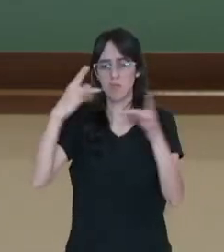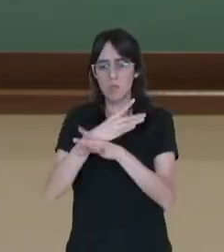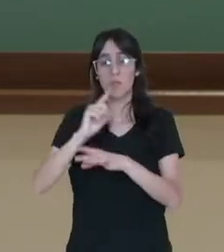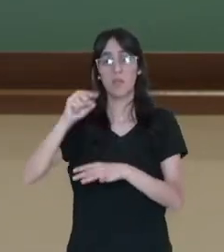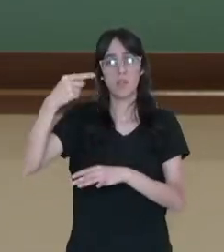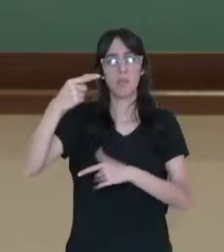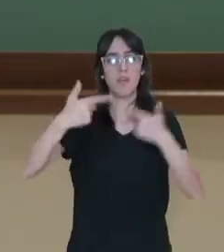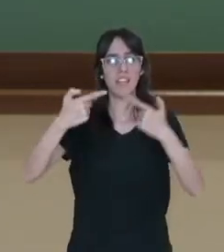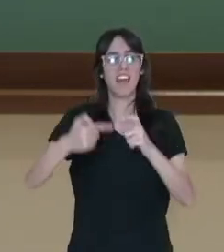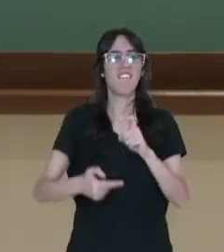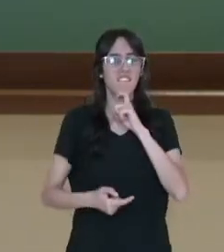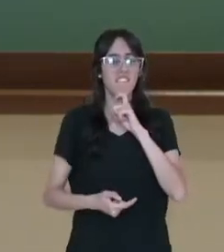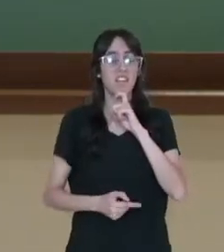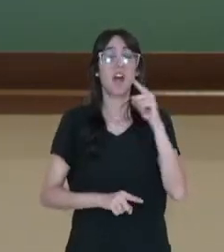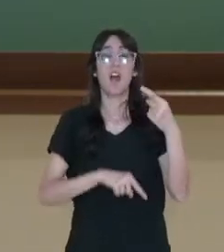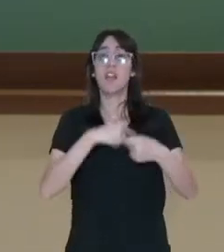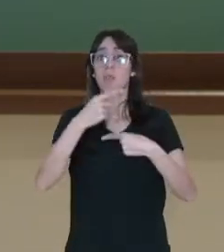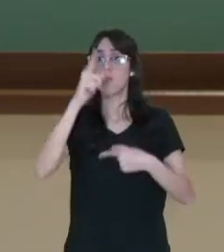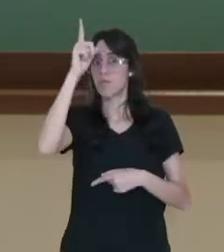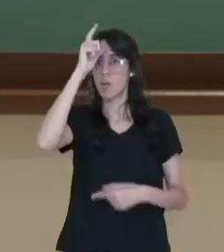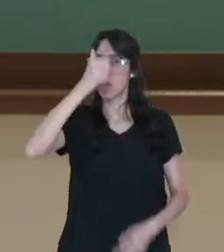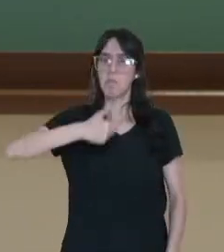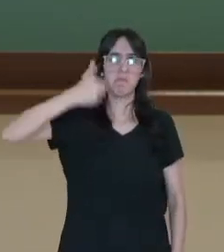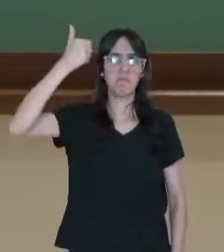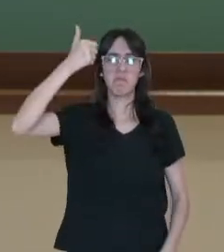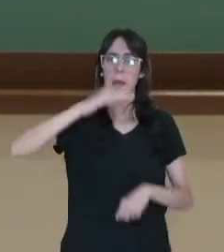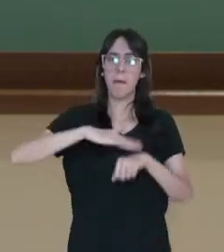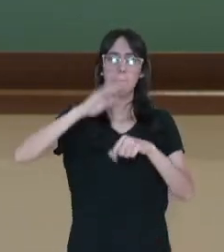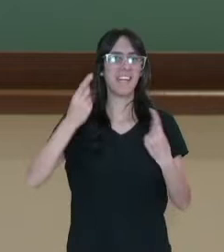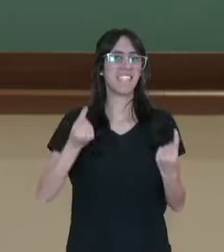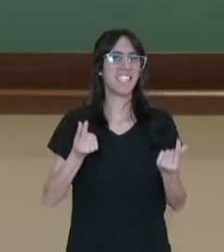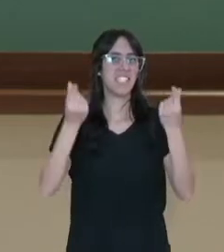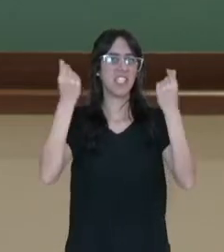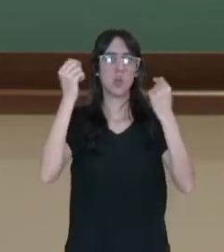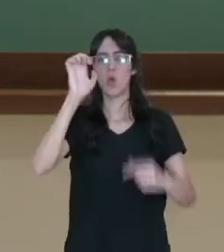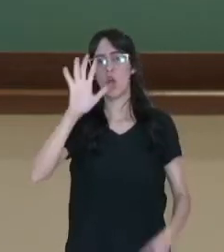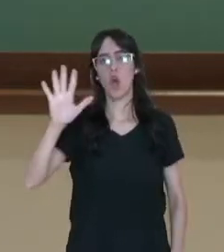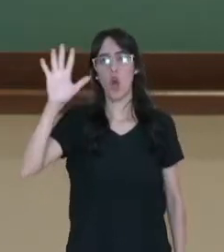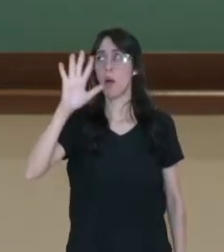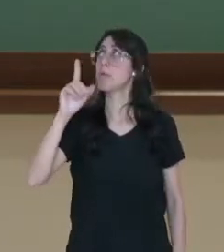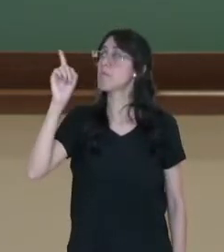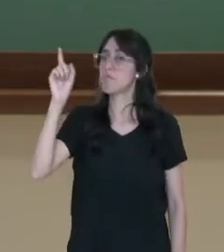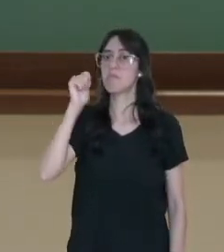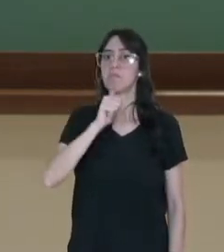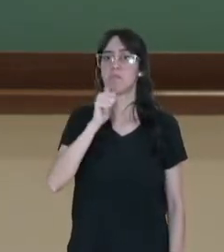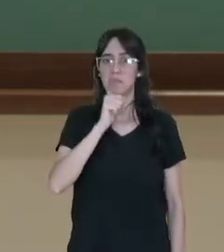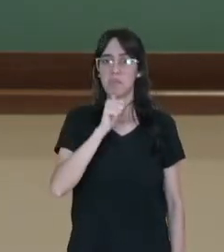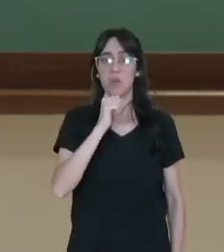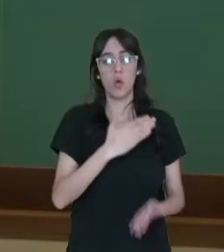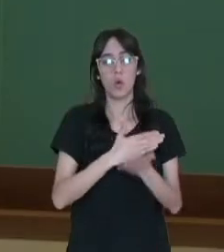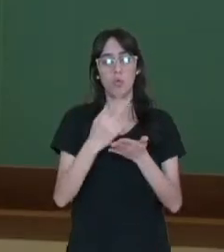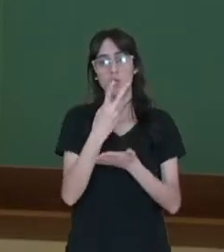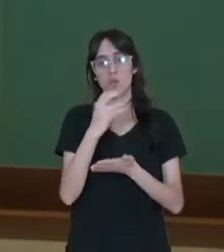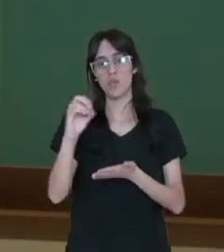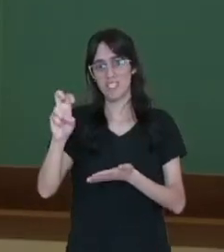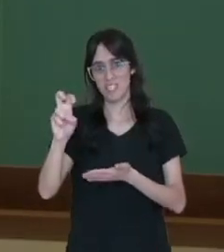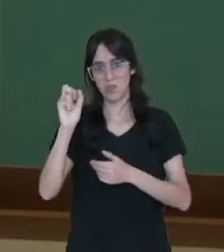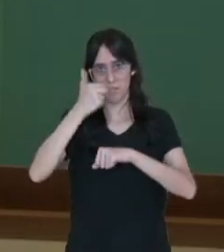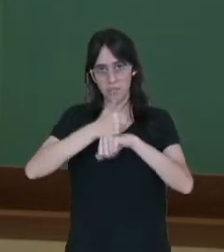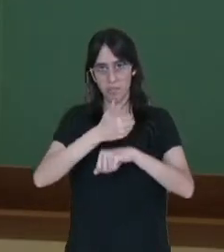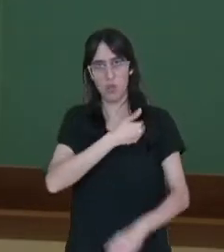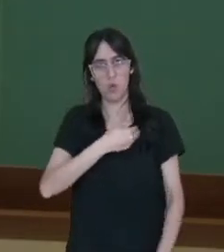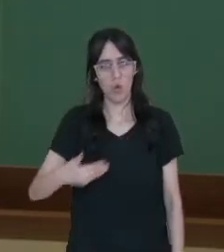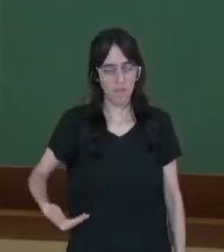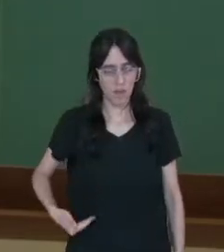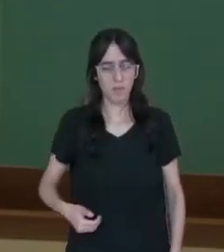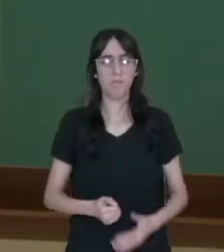da Europa, comandado aí por Angela Merkel, primeira-ministra no cargo desde 2005. E como estava a